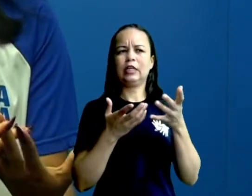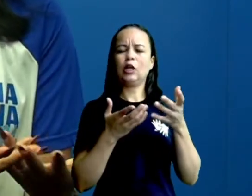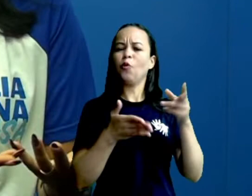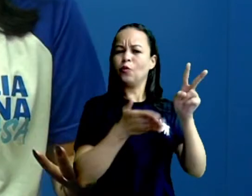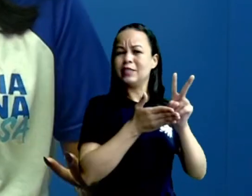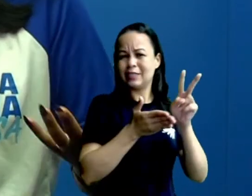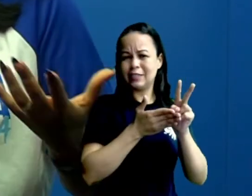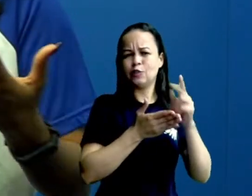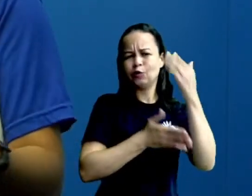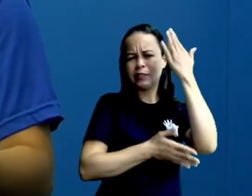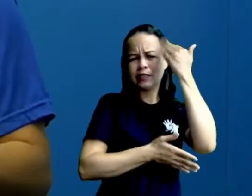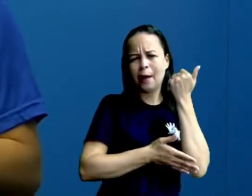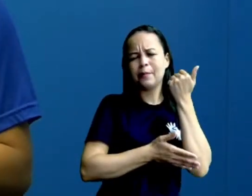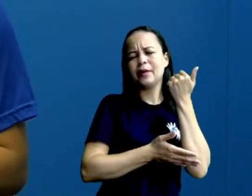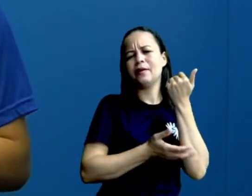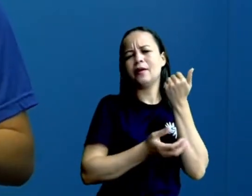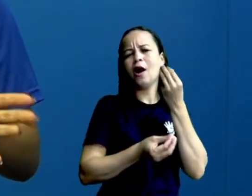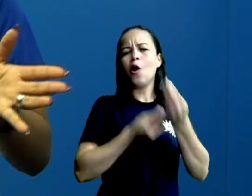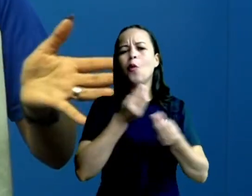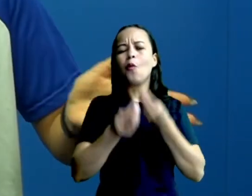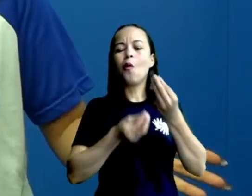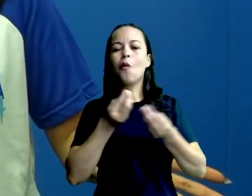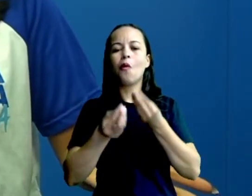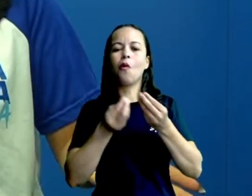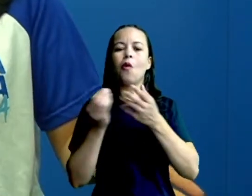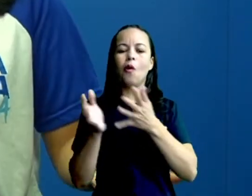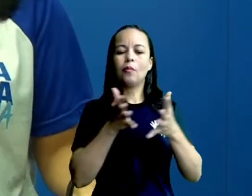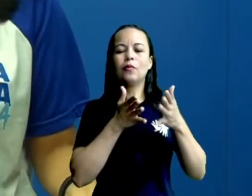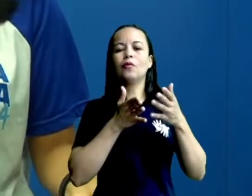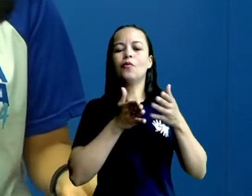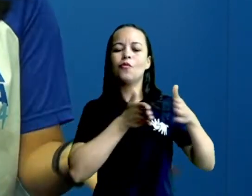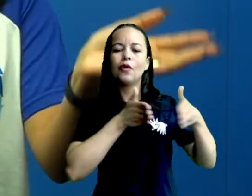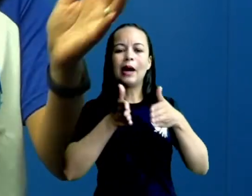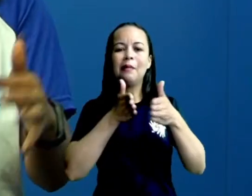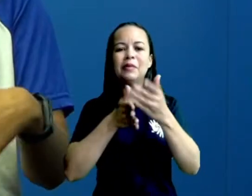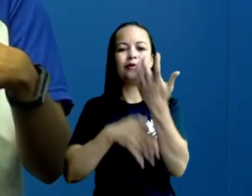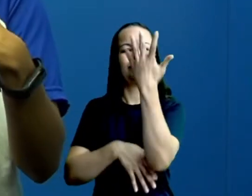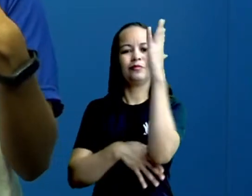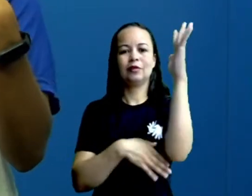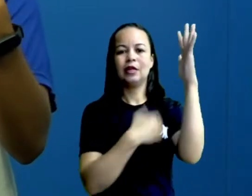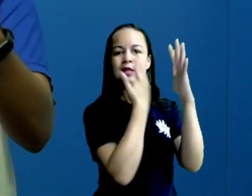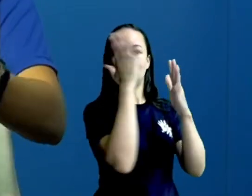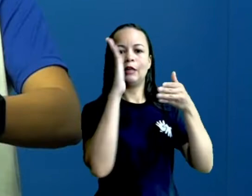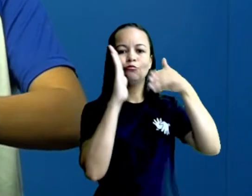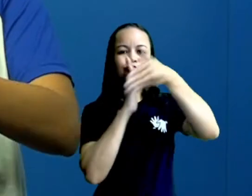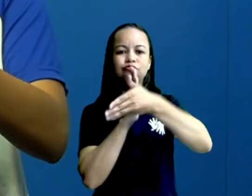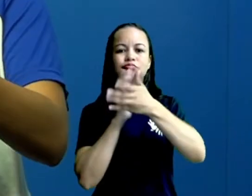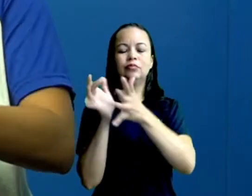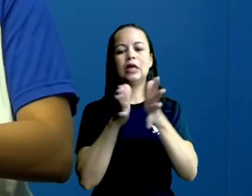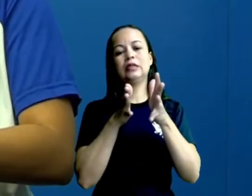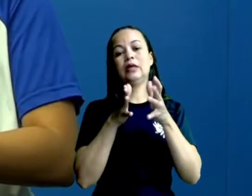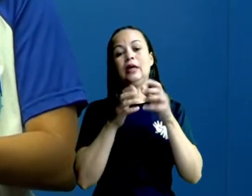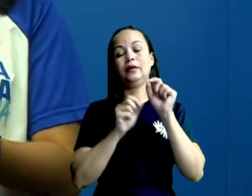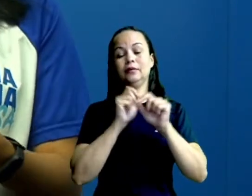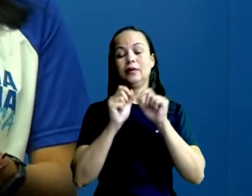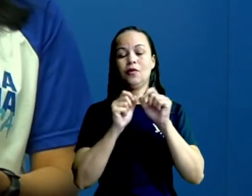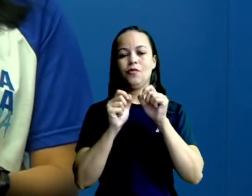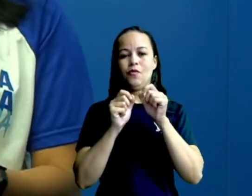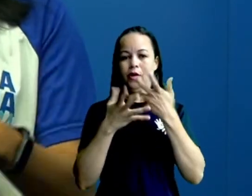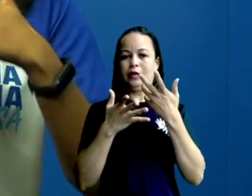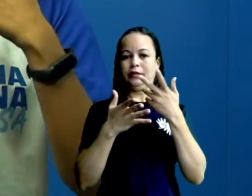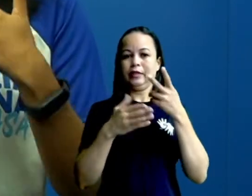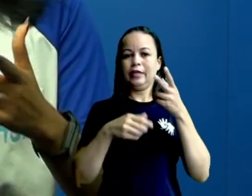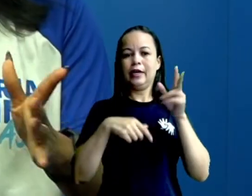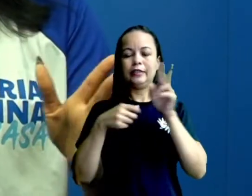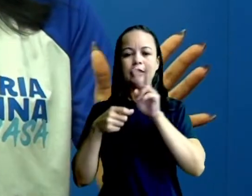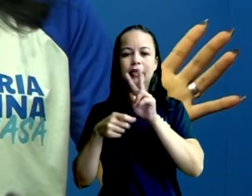é que funcionava, como eram as trilhas, tudinho, qual caminho seguir dentro da mata. Então, muitas vezes, eles serviam de guia para os